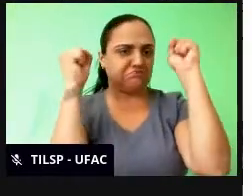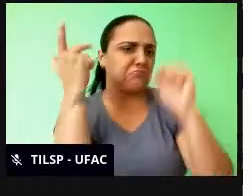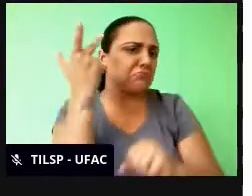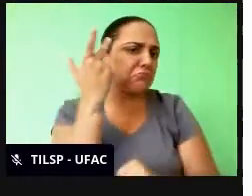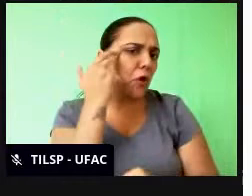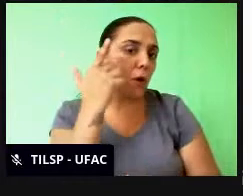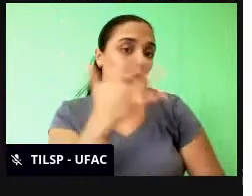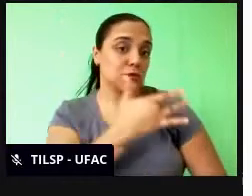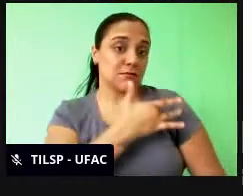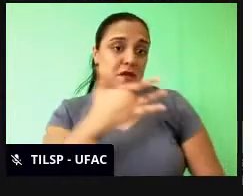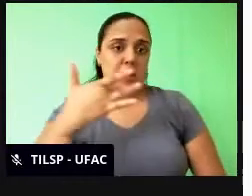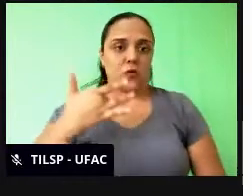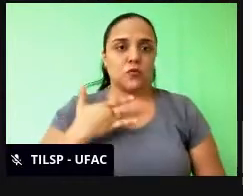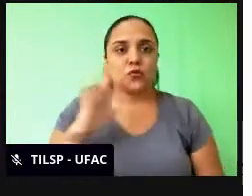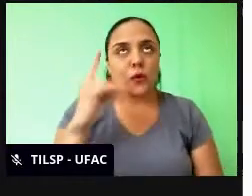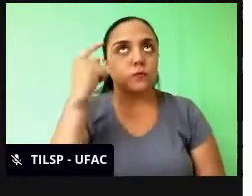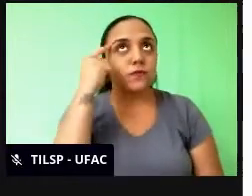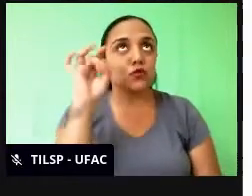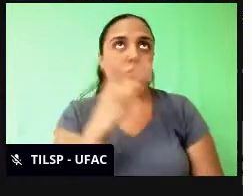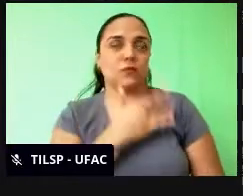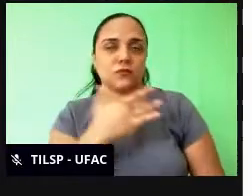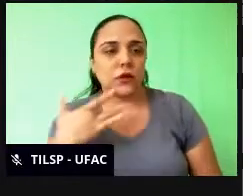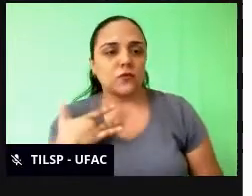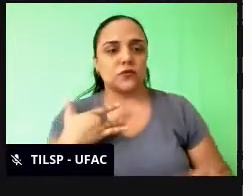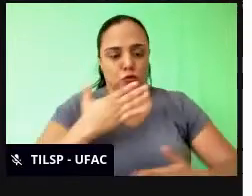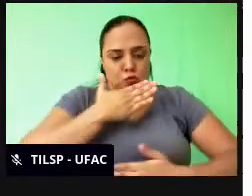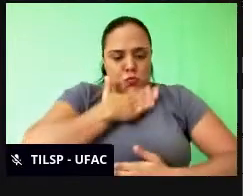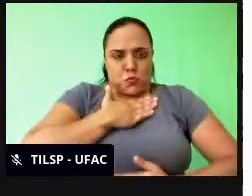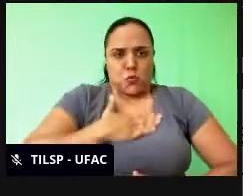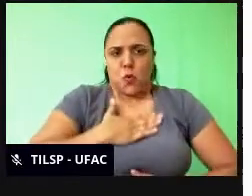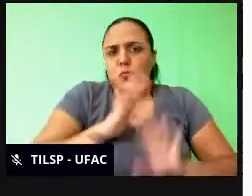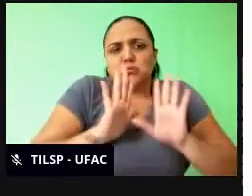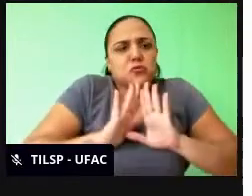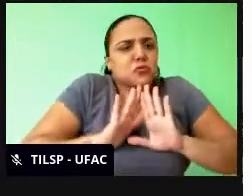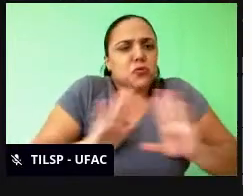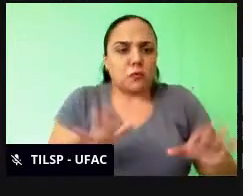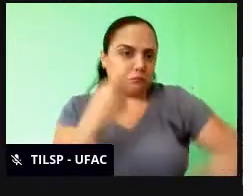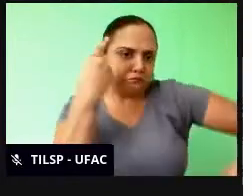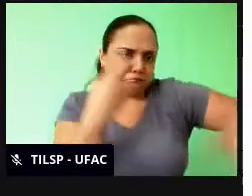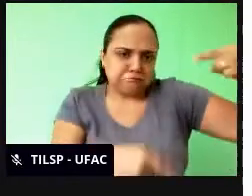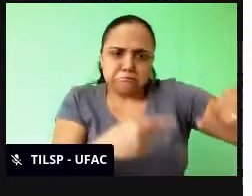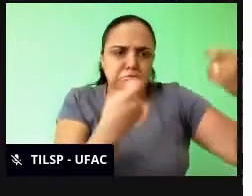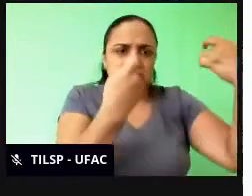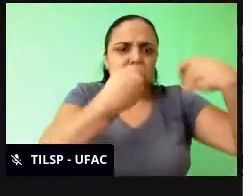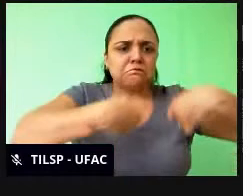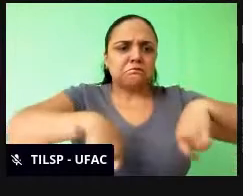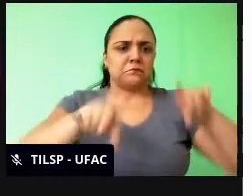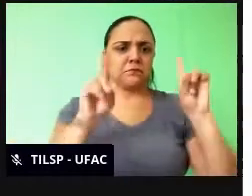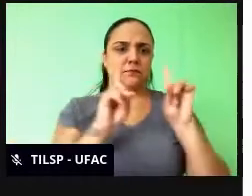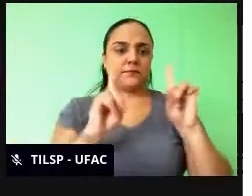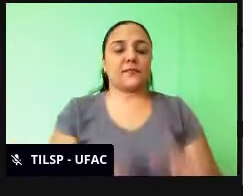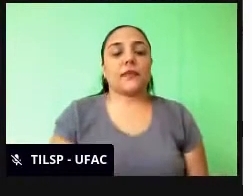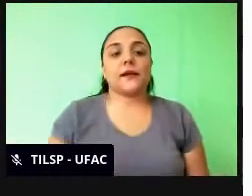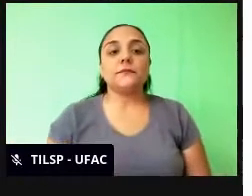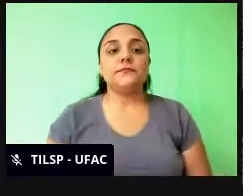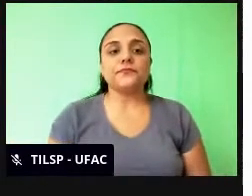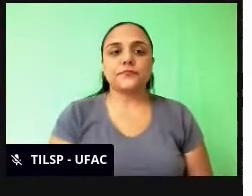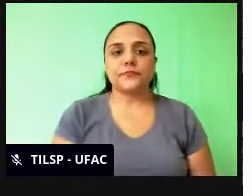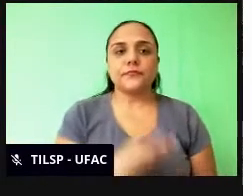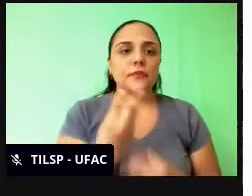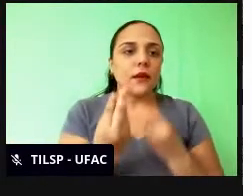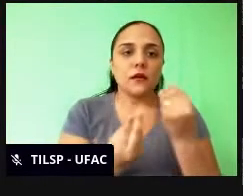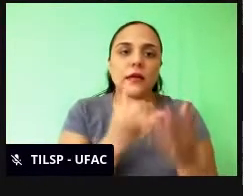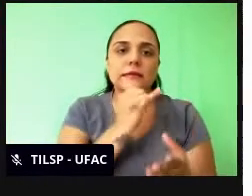em saúde, melhora de composição corporal e etc. Mas como que serão os esportistas? Bom,